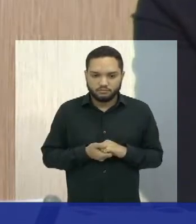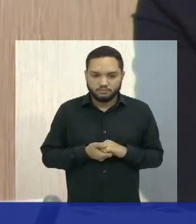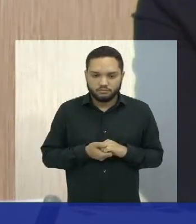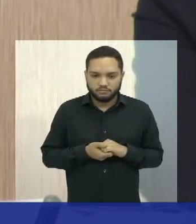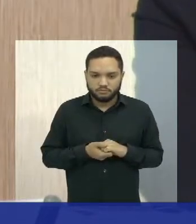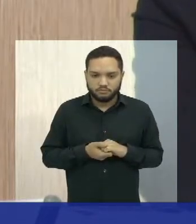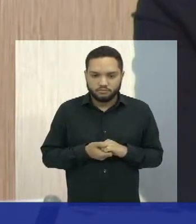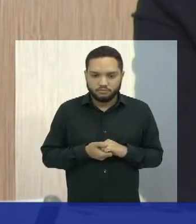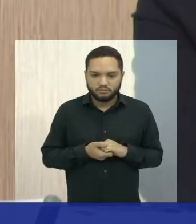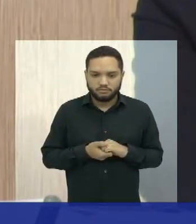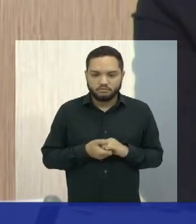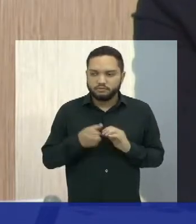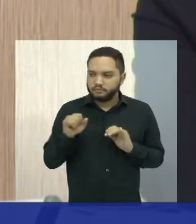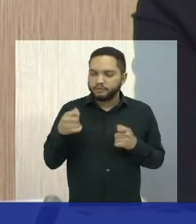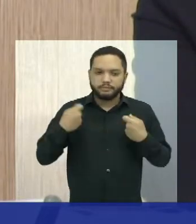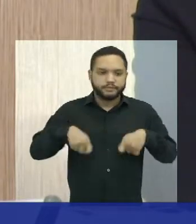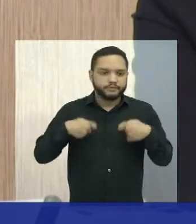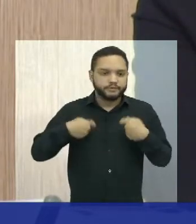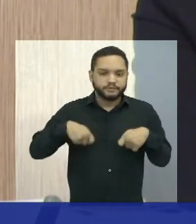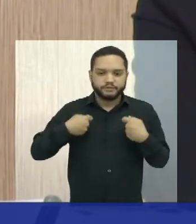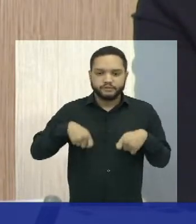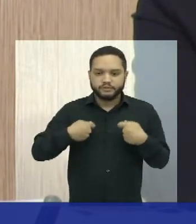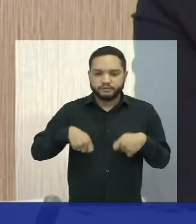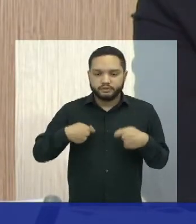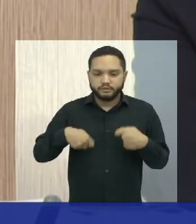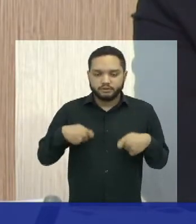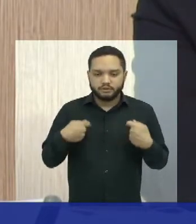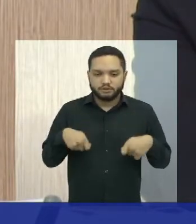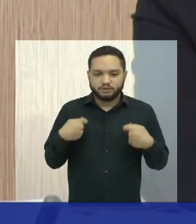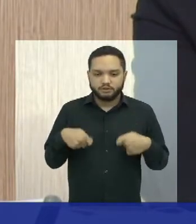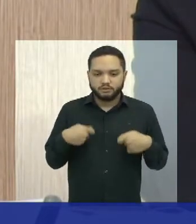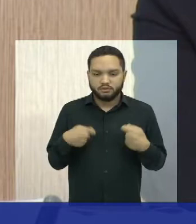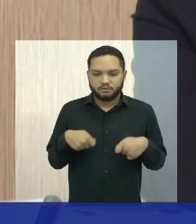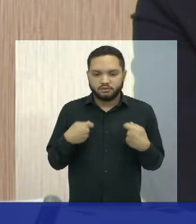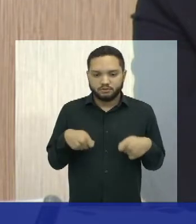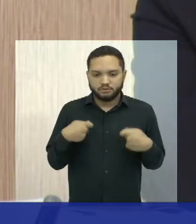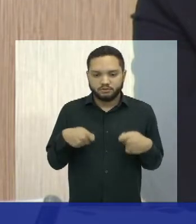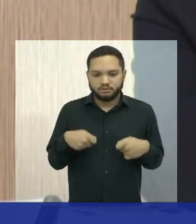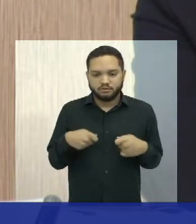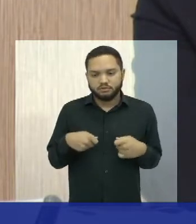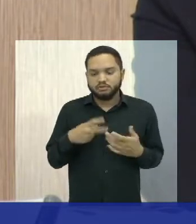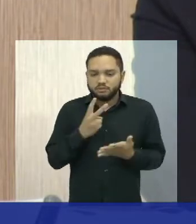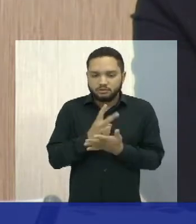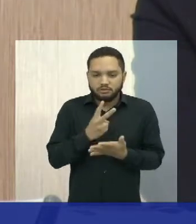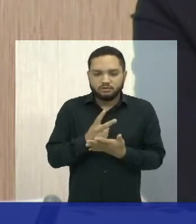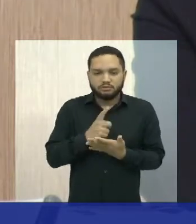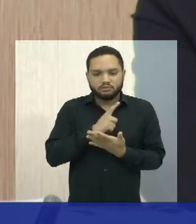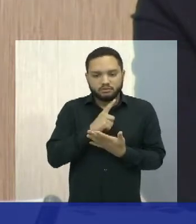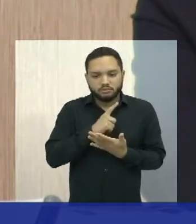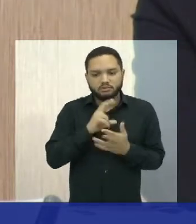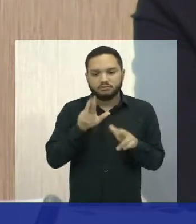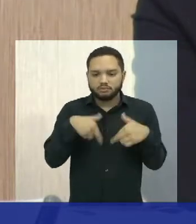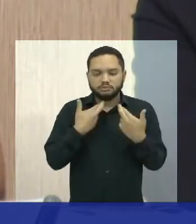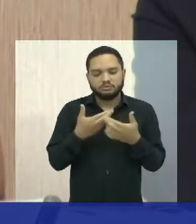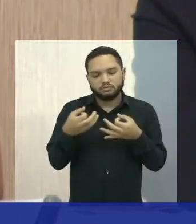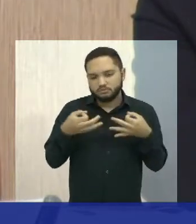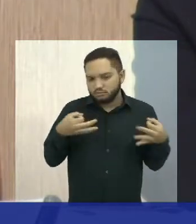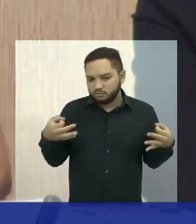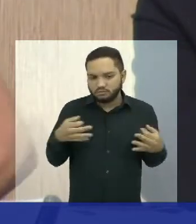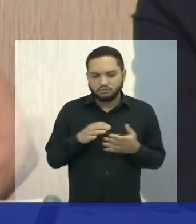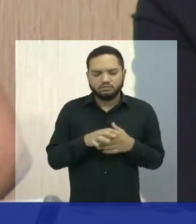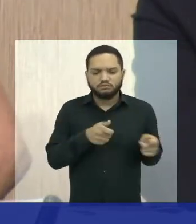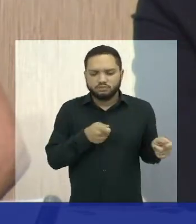que é necessário e sempre que sempre que se pode, se faz consultas e audiências.